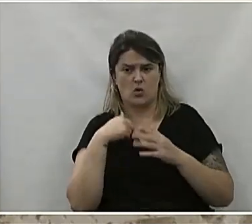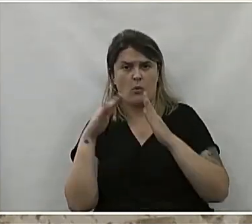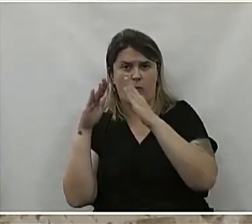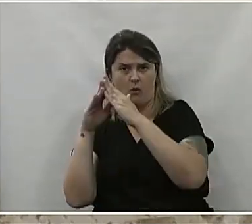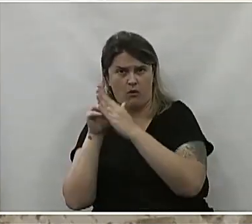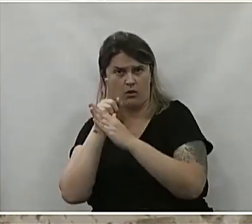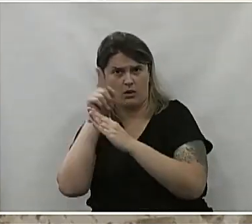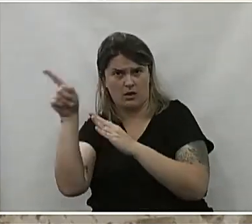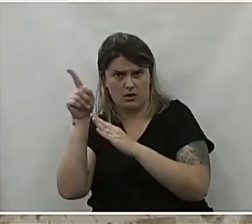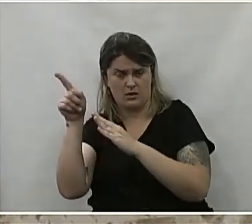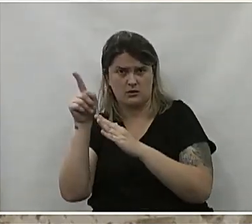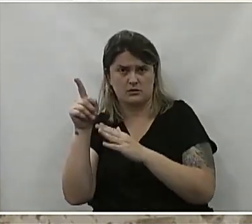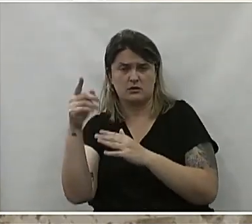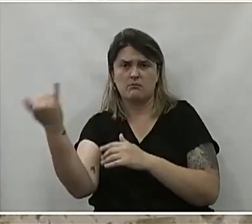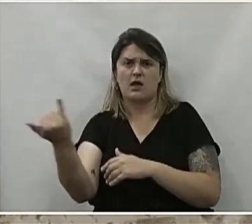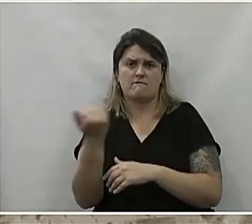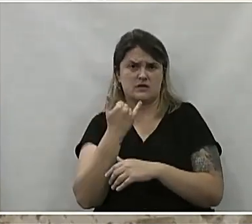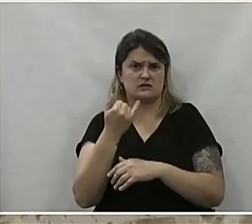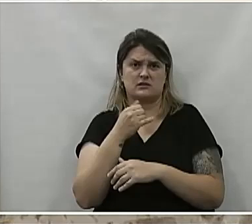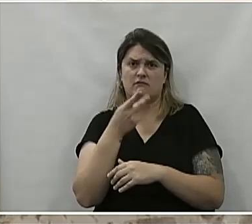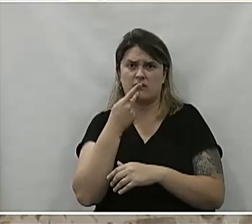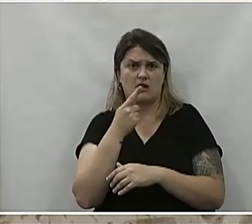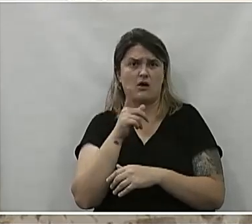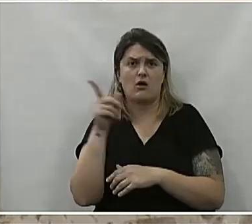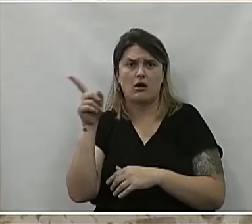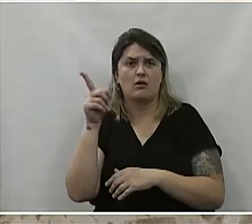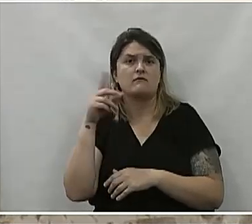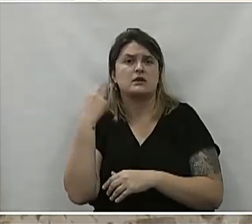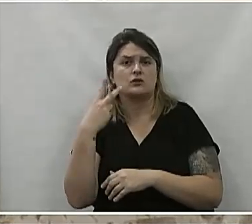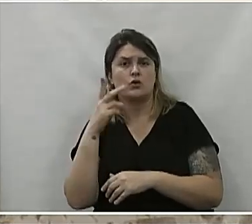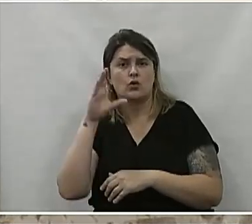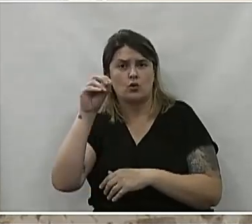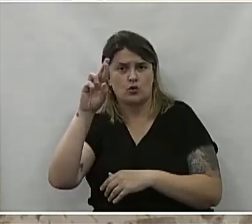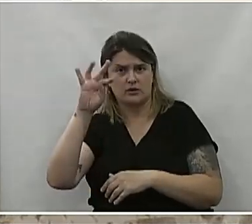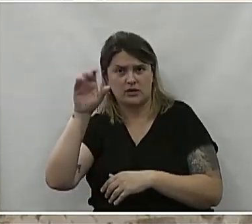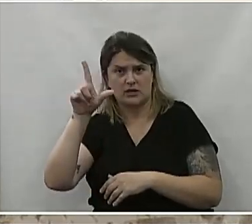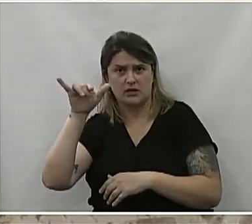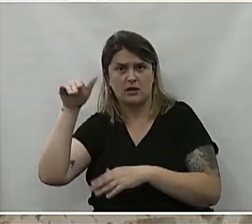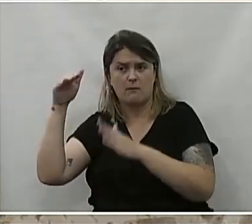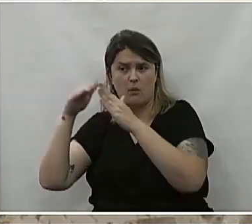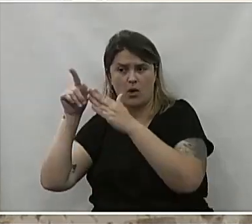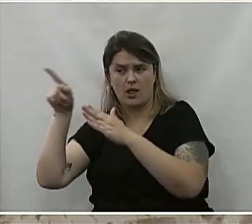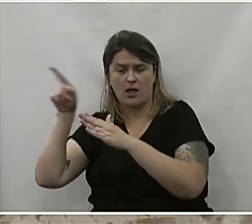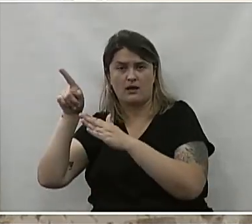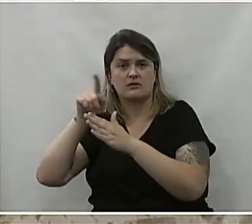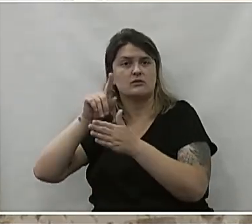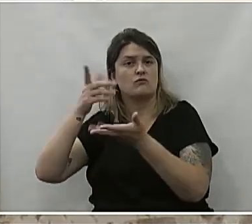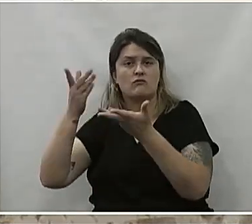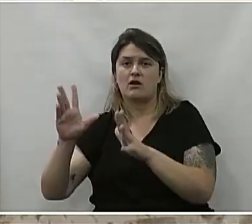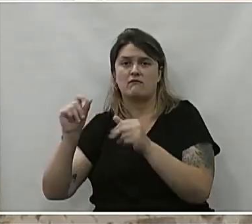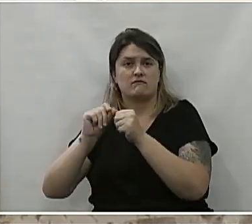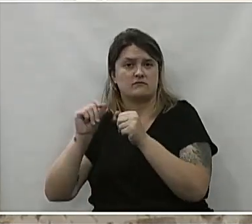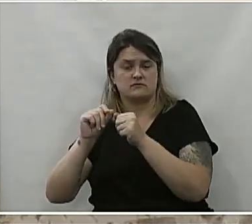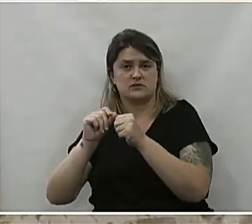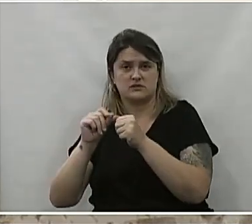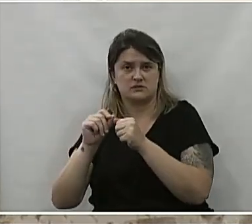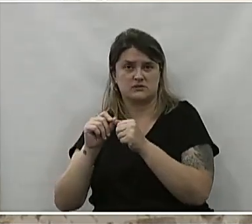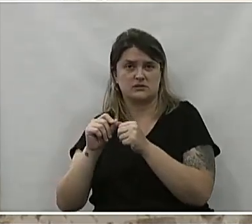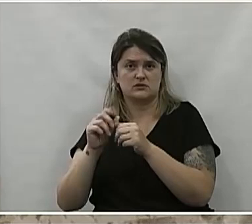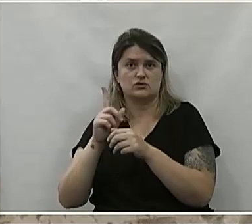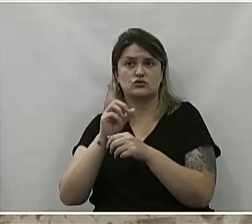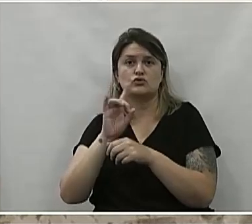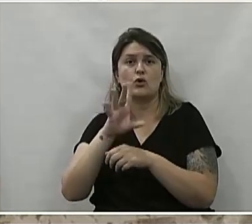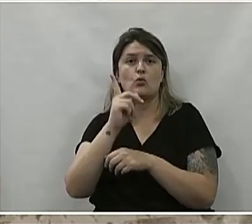Então chegue E diga assim O Cortellini Mora naquela rua Lá nós vamos tirar a máquina Vamos fazer Um